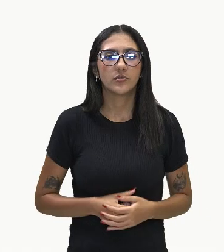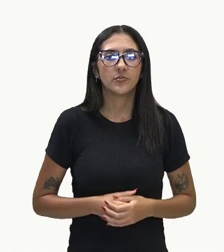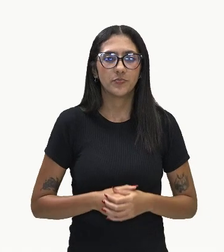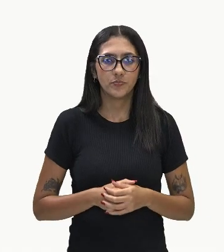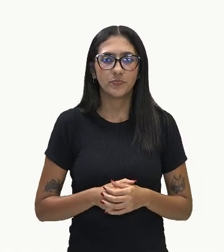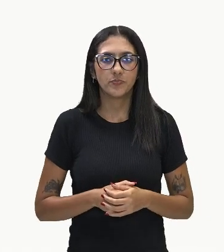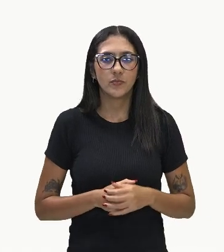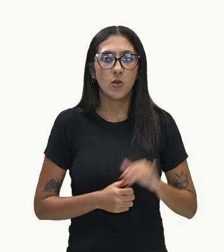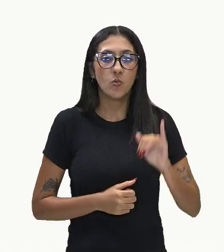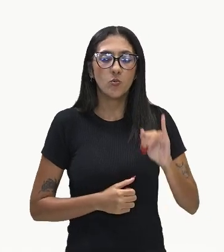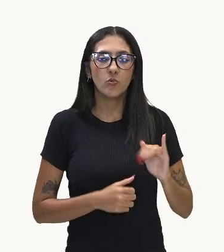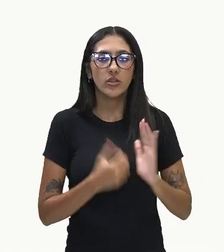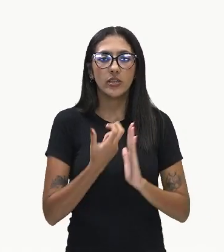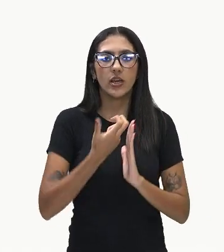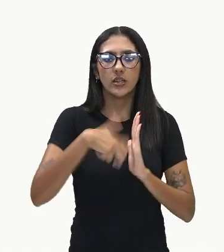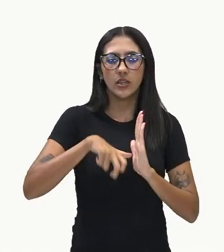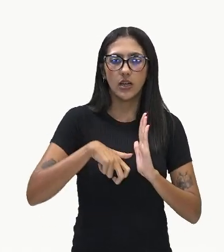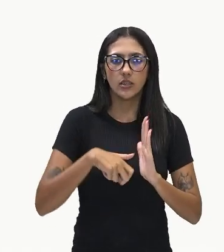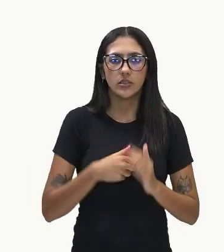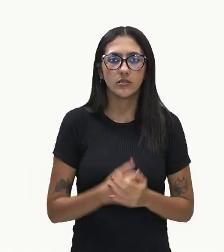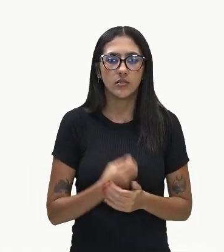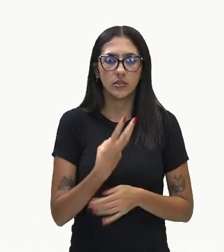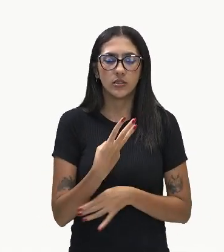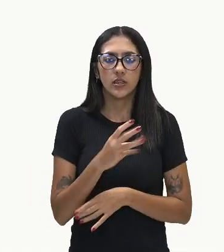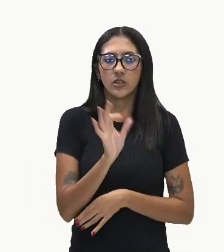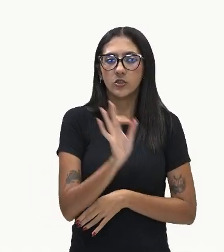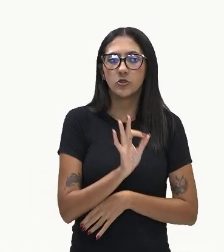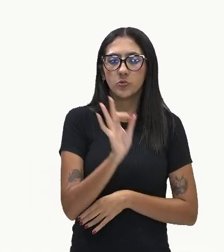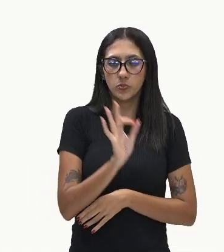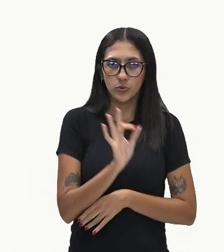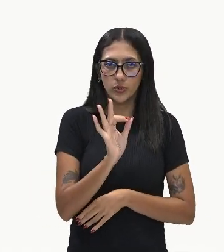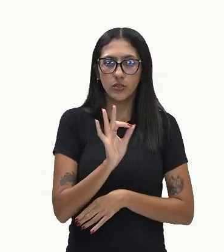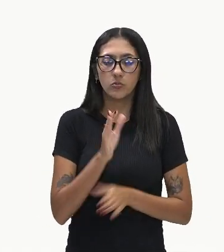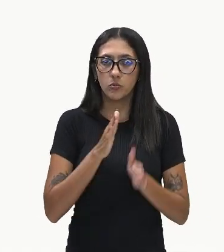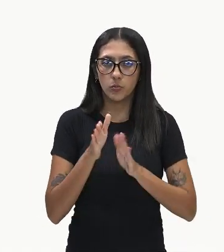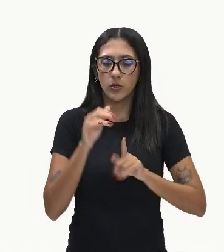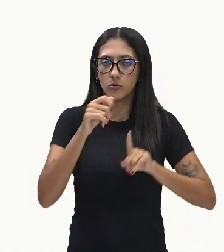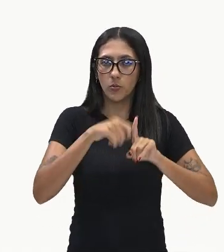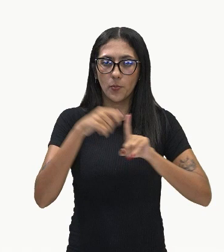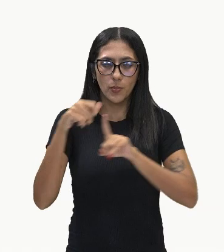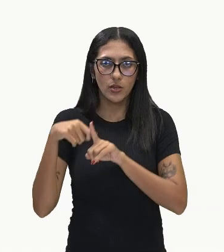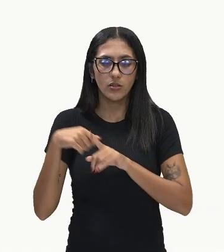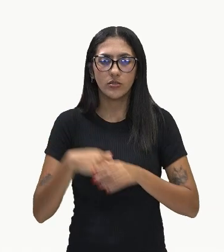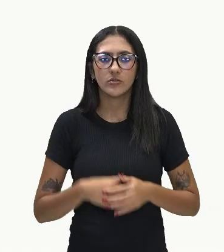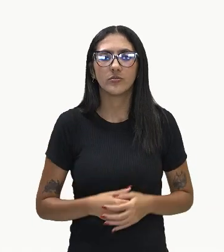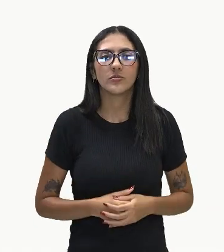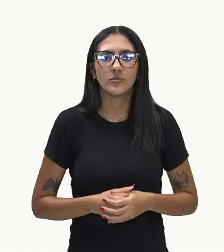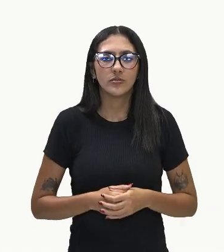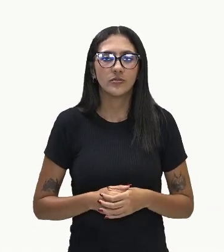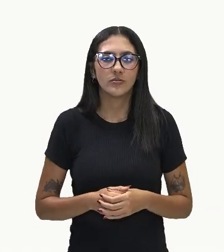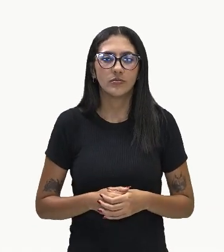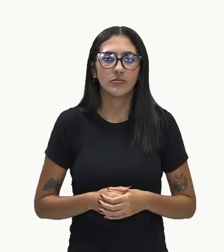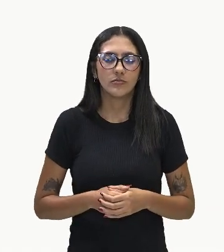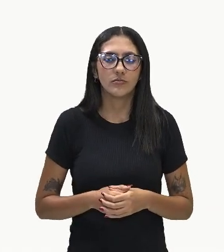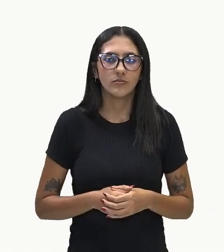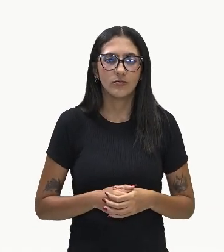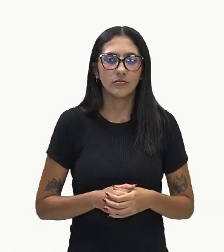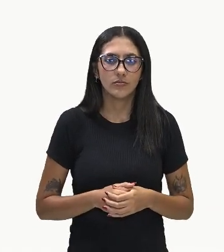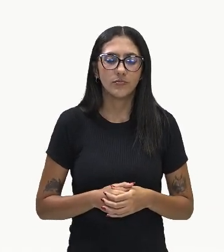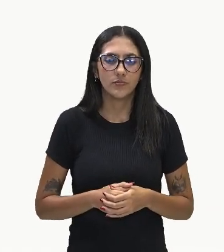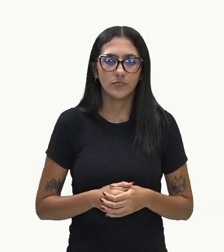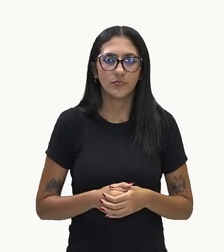minha taxa, que é 3% ao mês, ok? E isso aqui vai